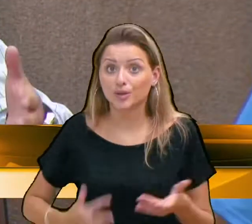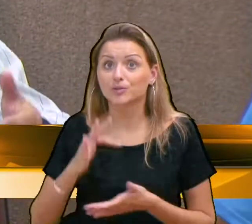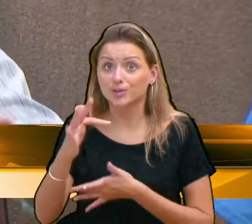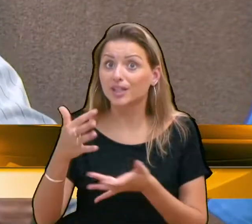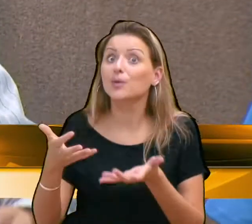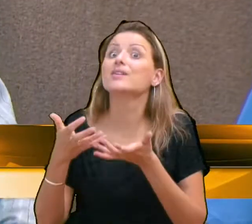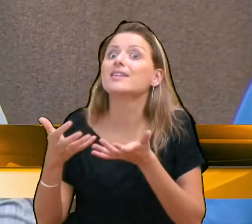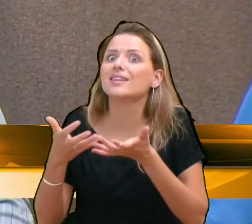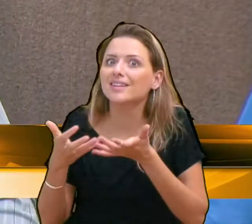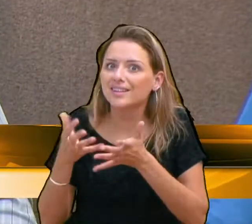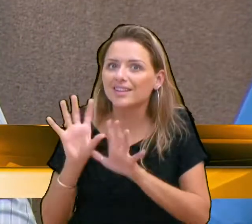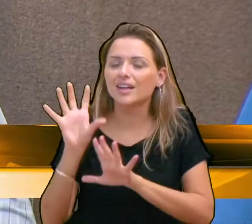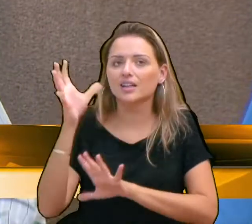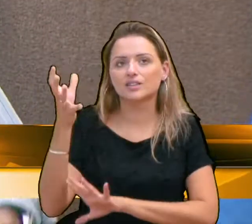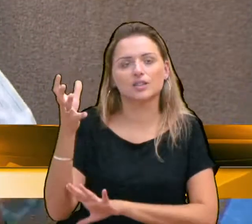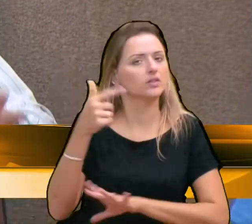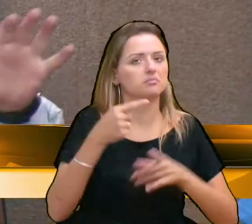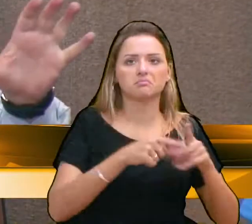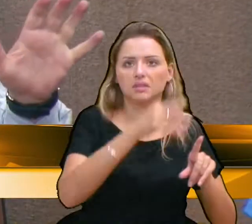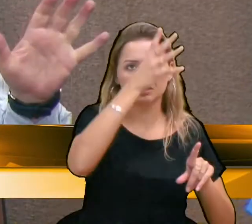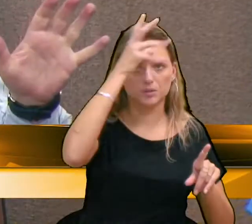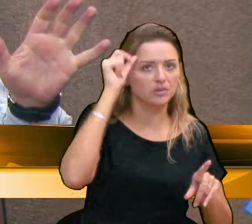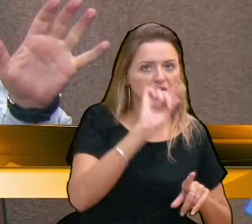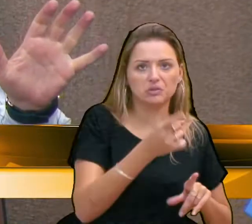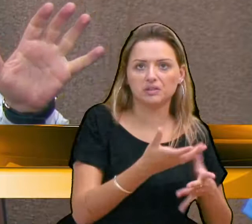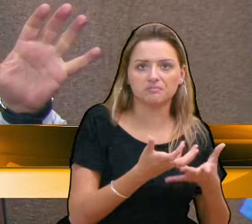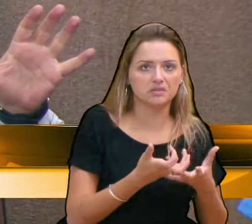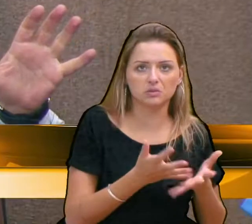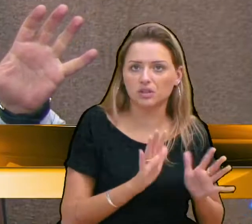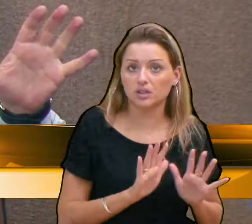querer resolver. Isso